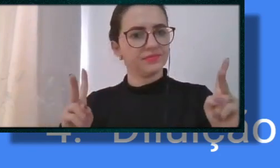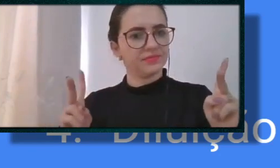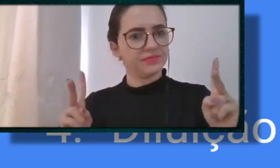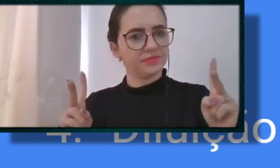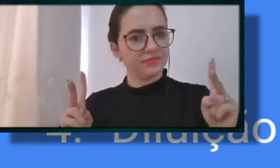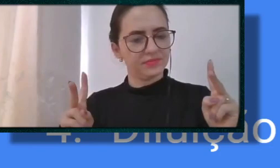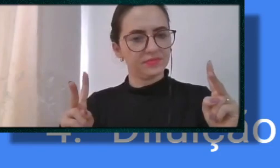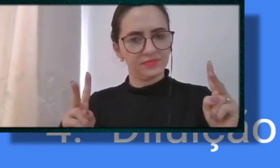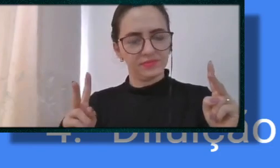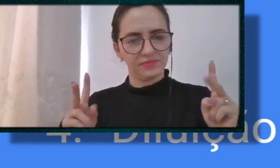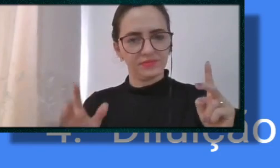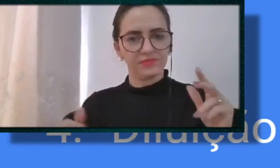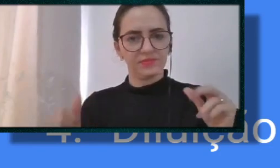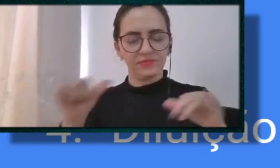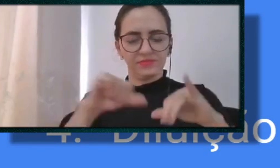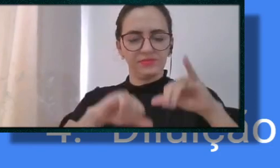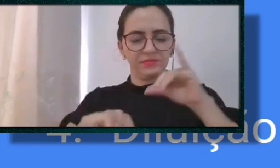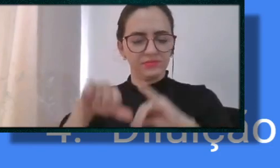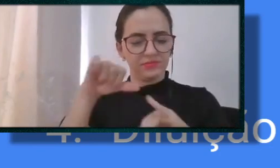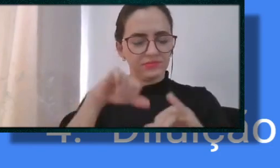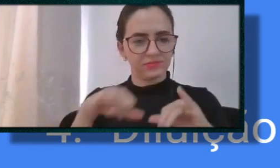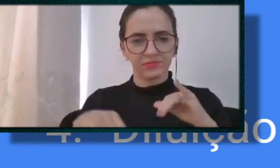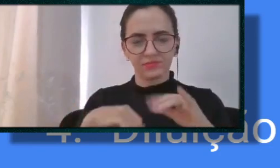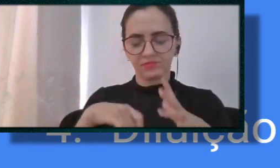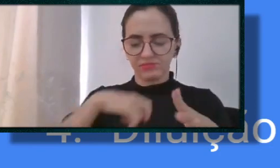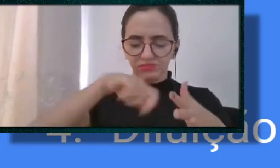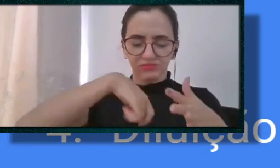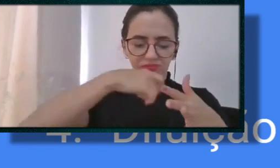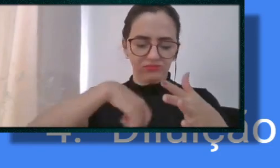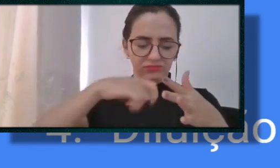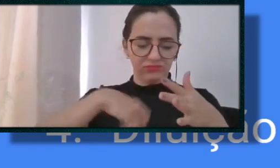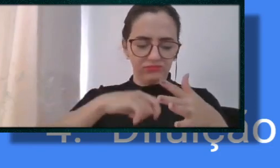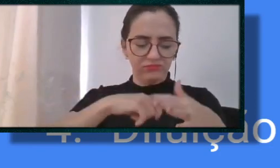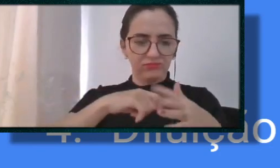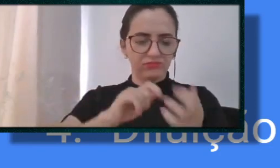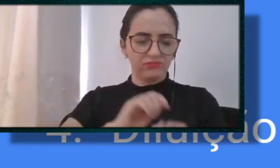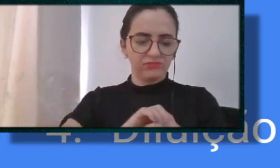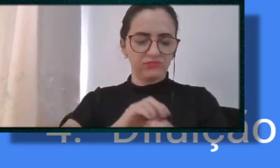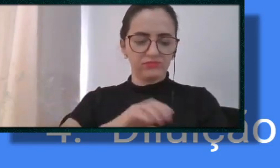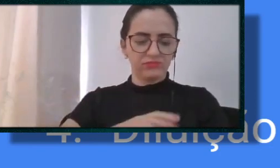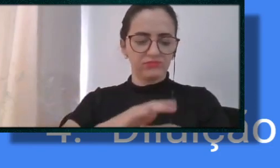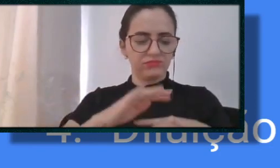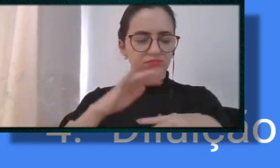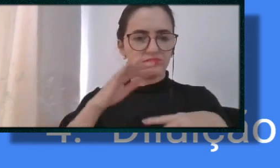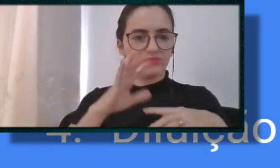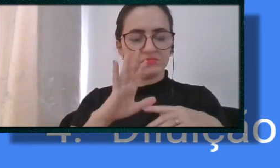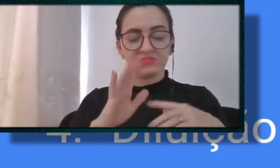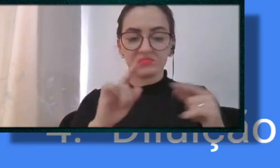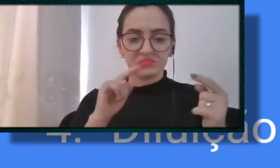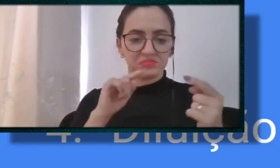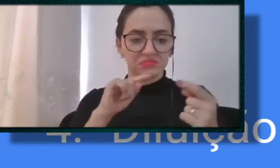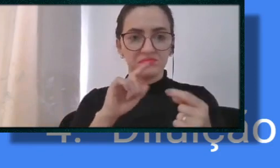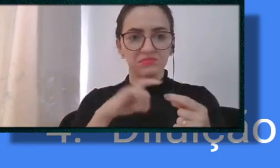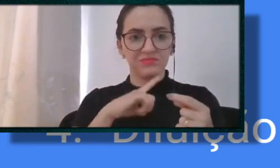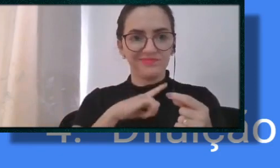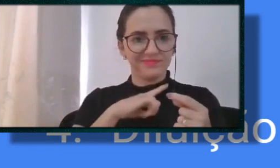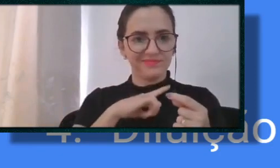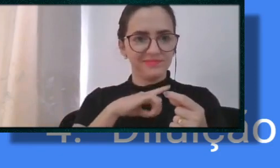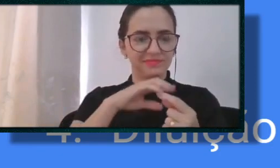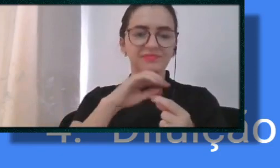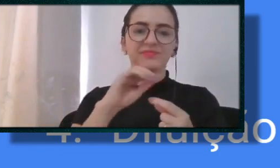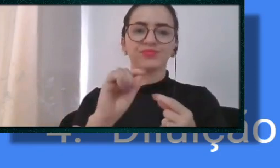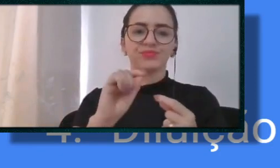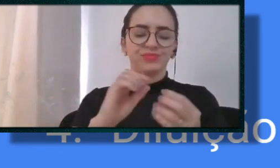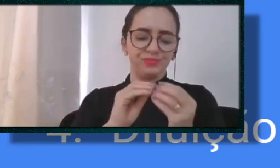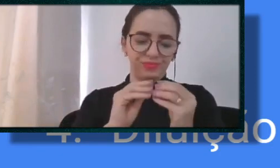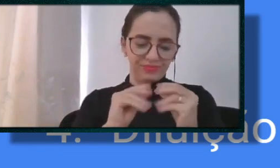Você mistura simplesmente e apenas a única coisa que acontece é que as duas elas vão ser diluídas, literalmente. Olha,